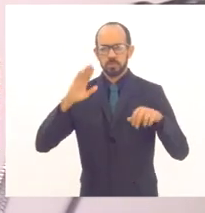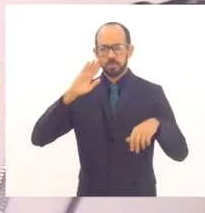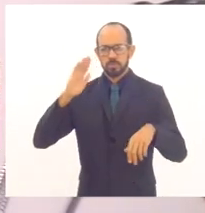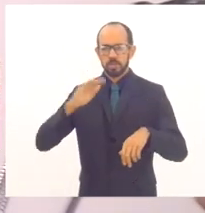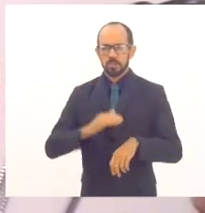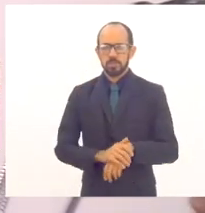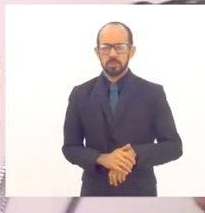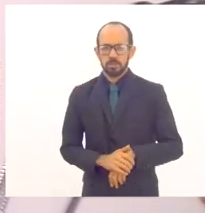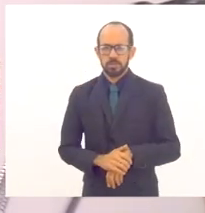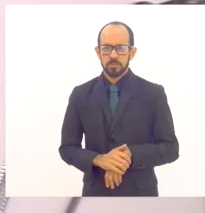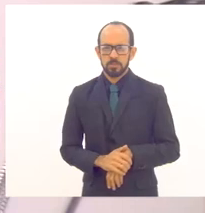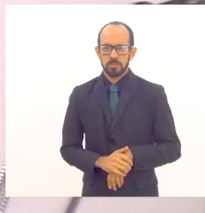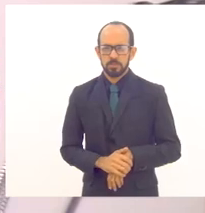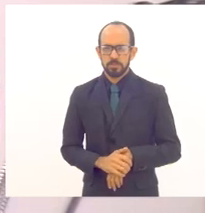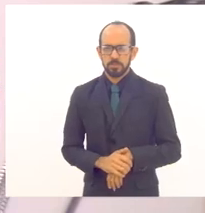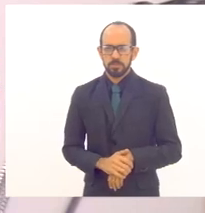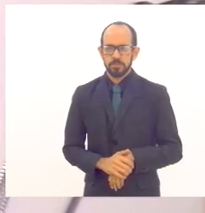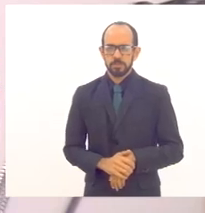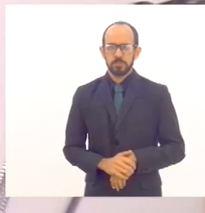Né?